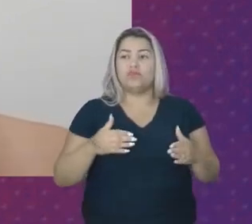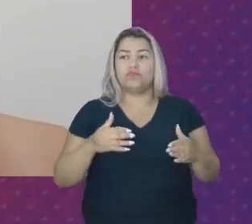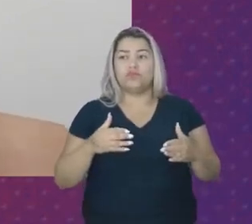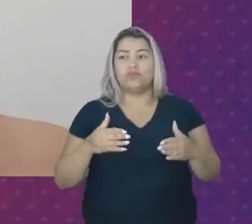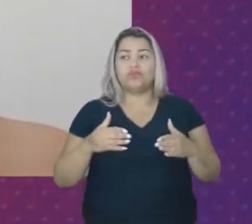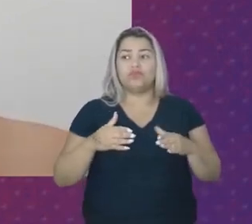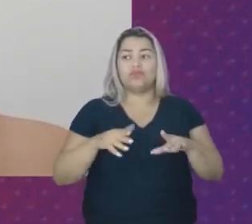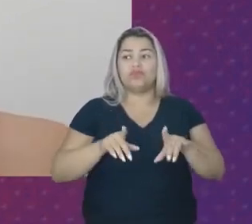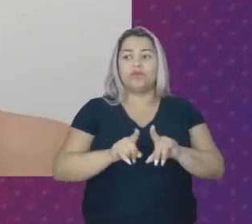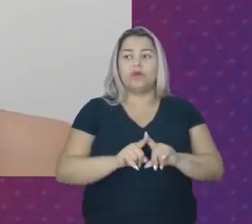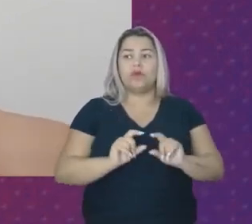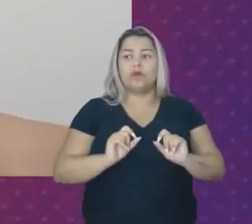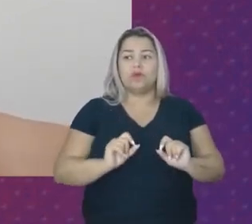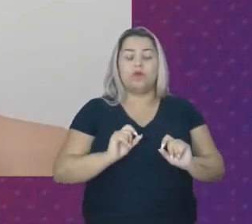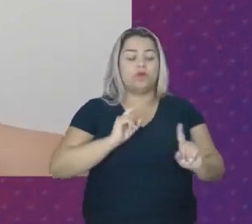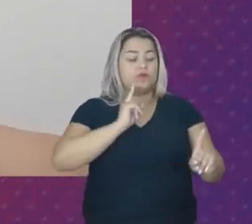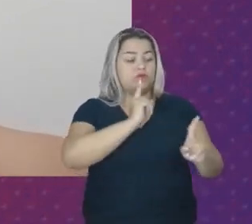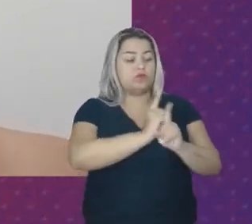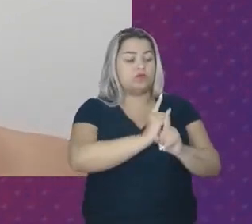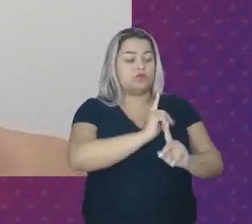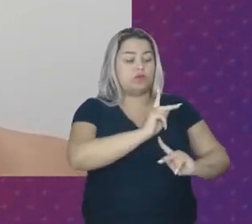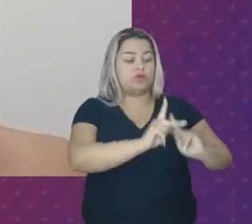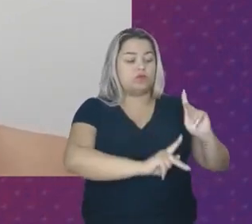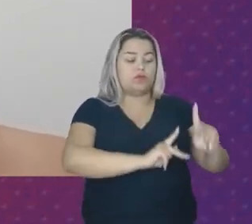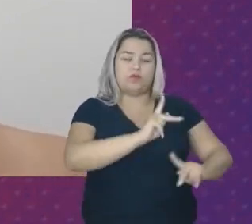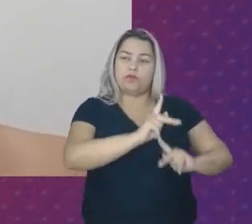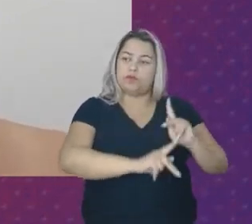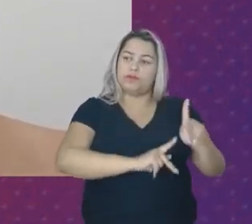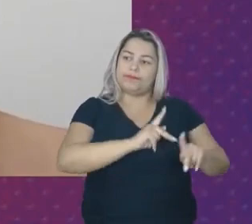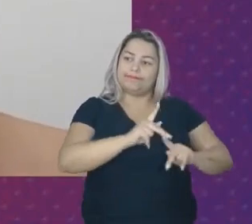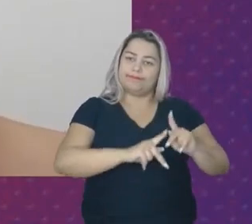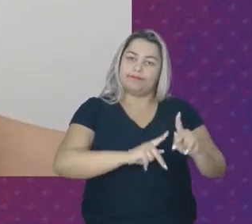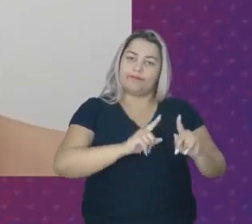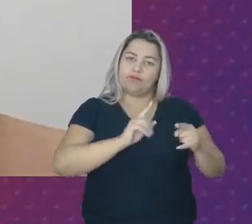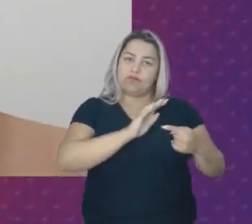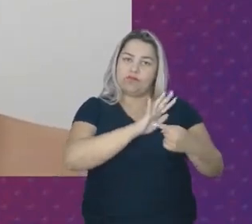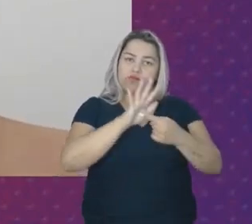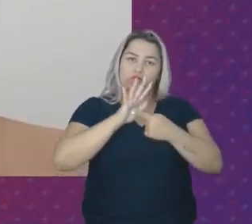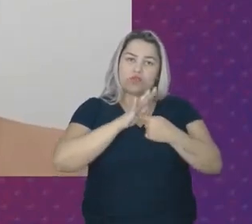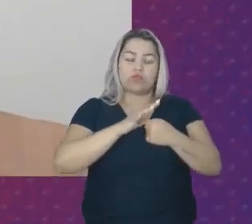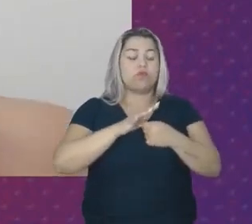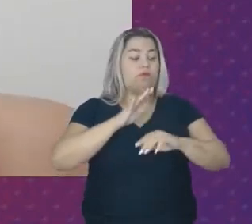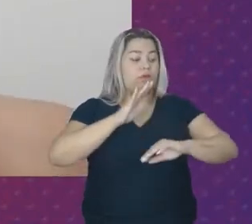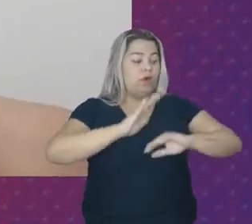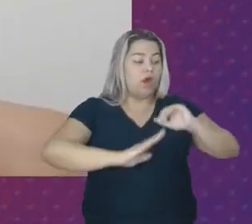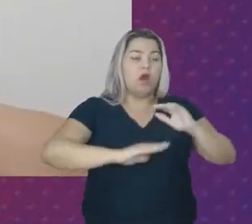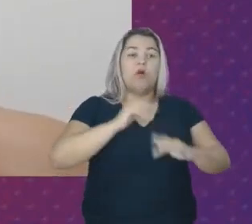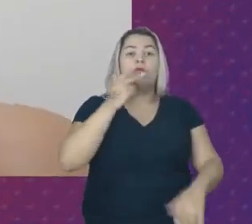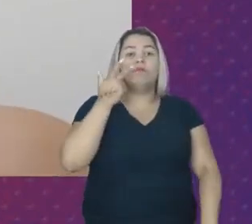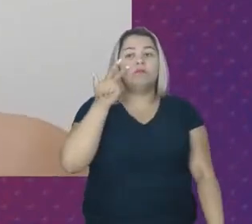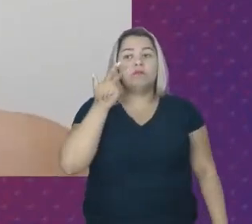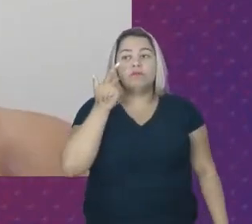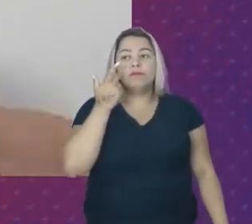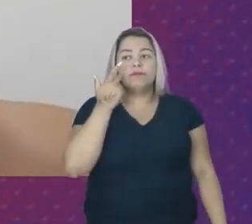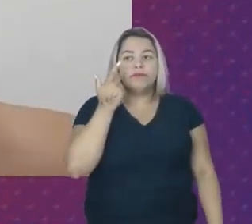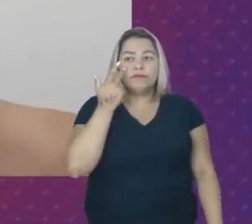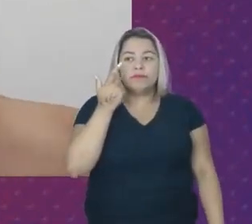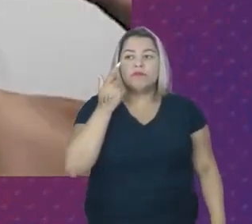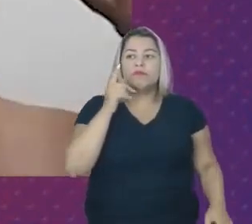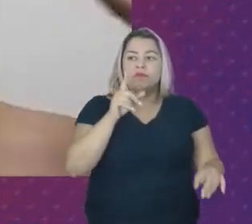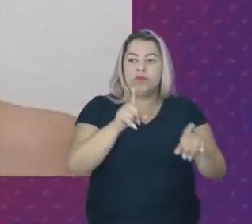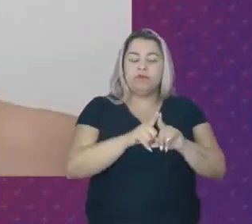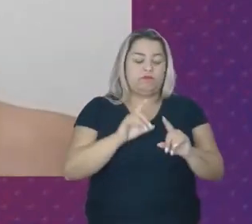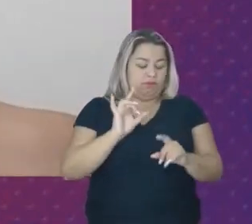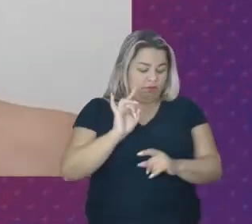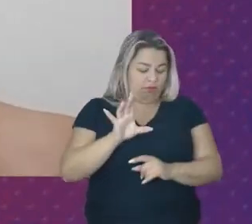de criar uma identificação com o povo, de se mostrar como alguém comum, alguém banal. Ah, as pessoas, eu sou assim,